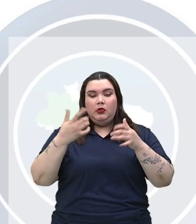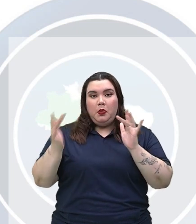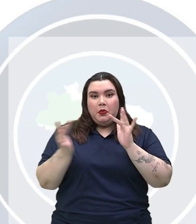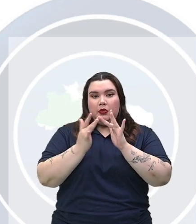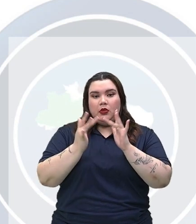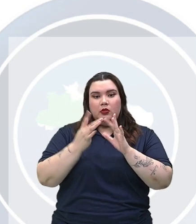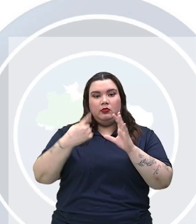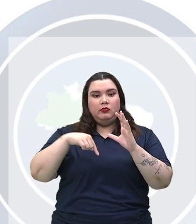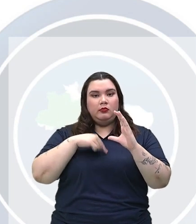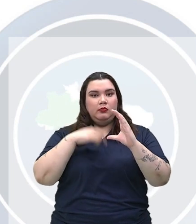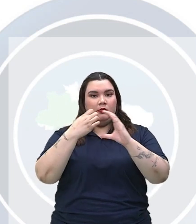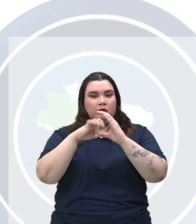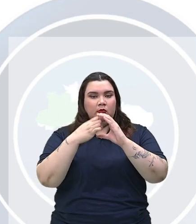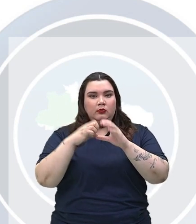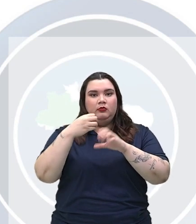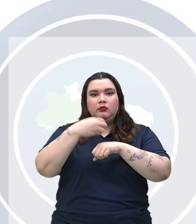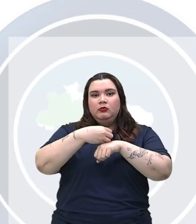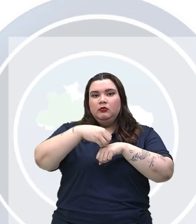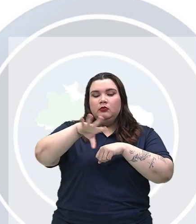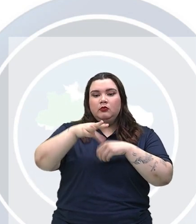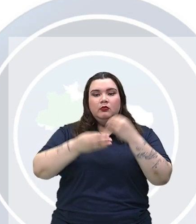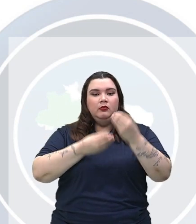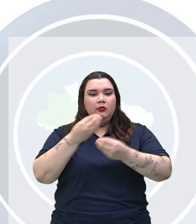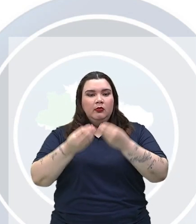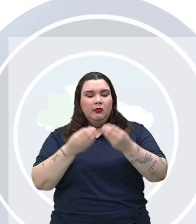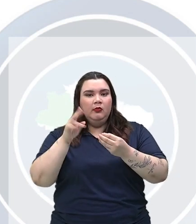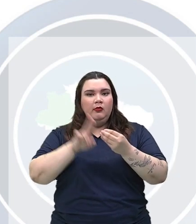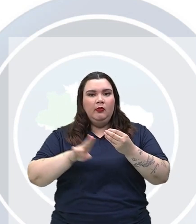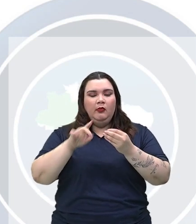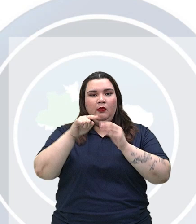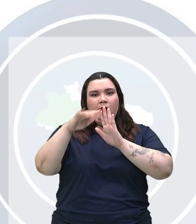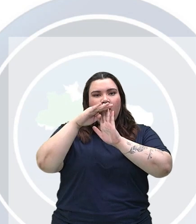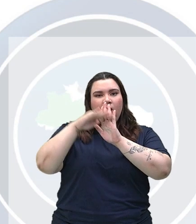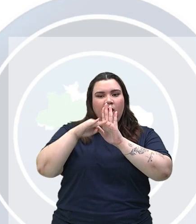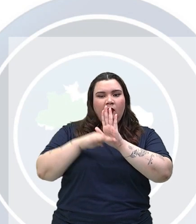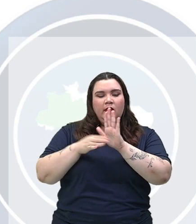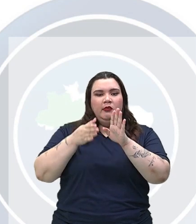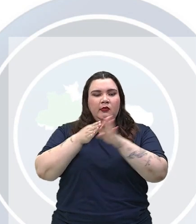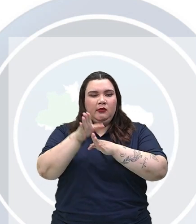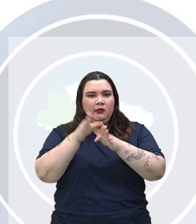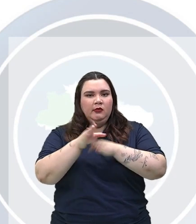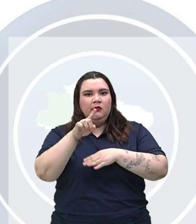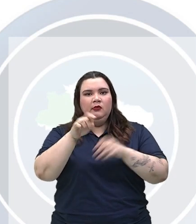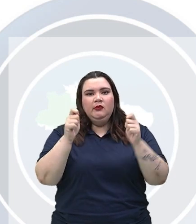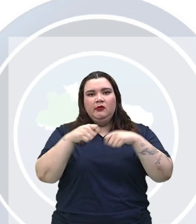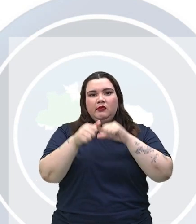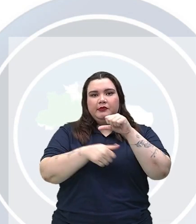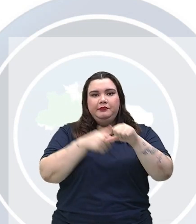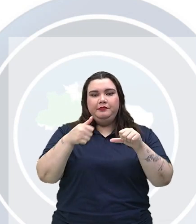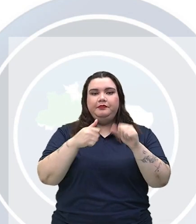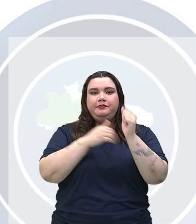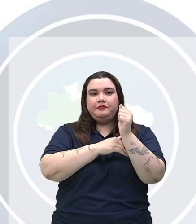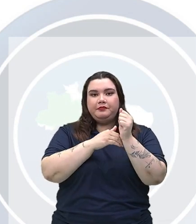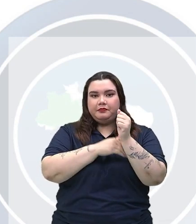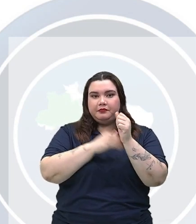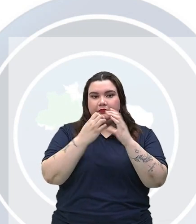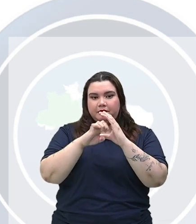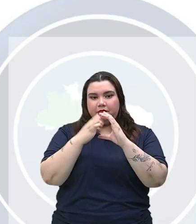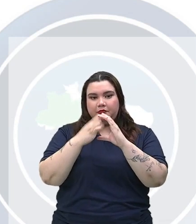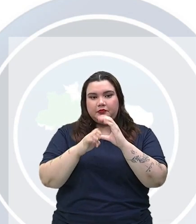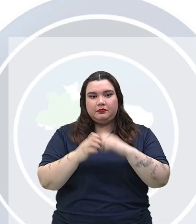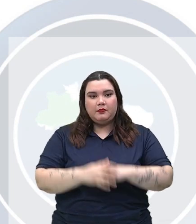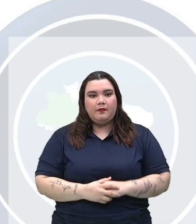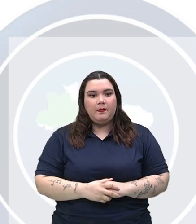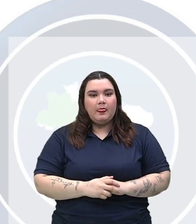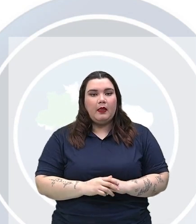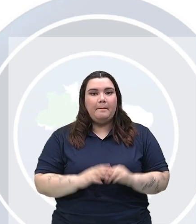as orientações de como está se dirigindo aí para estar recebendo esse e-mail, tá bom? No caso do resgate